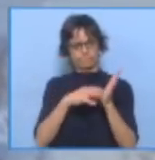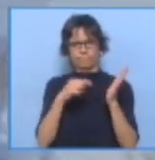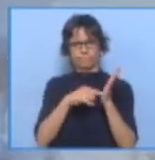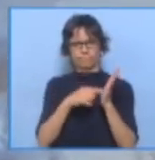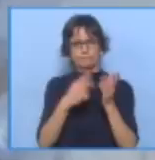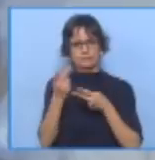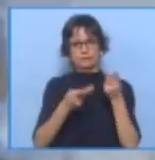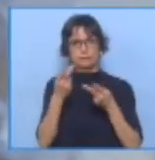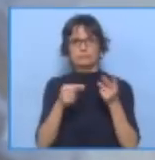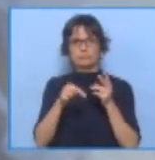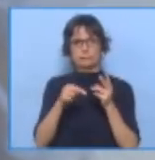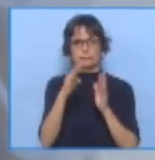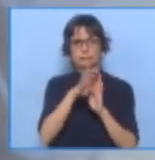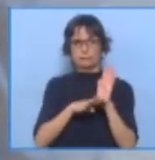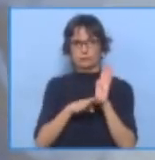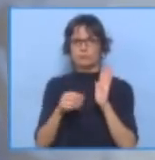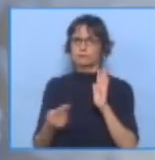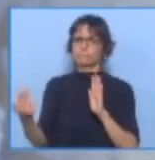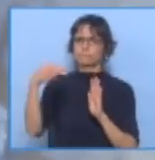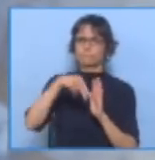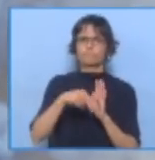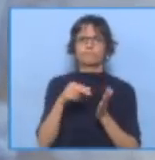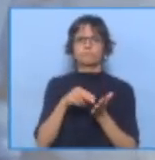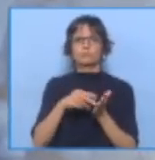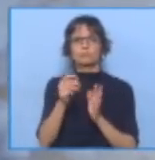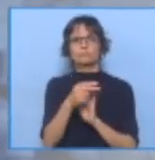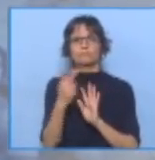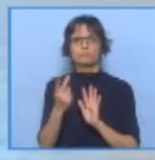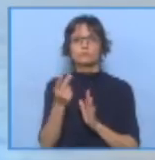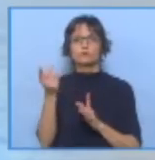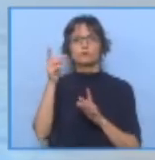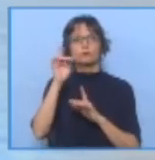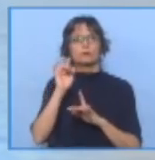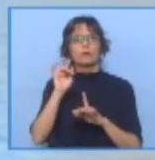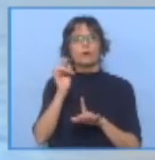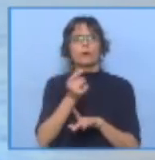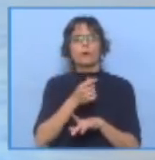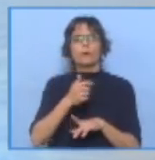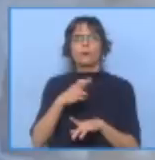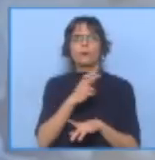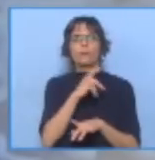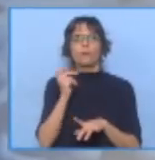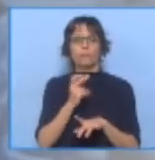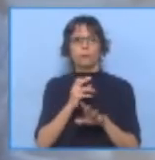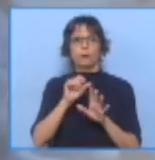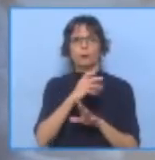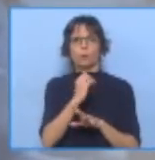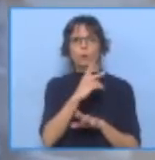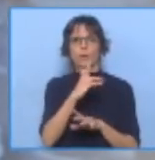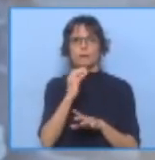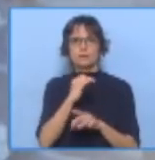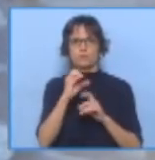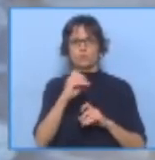Bíblia, contando hoje com a presença de dois franciscanos, Frei João Lourenço, professor de Sagrada Escritura na Universidade Católica Portuguesa, e Frei